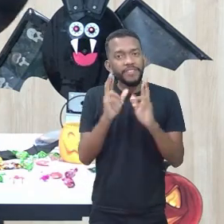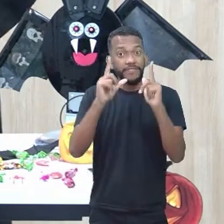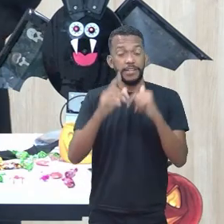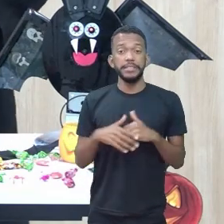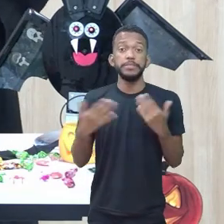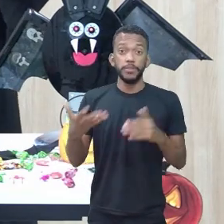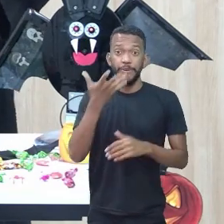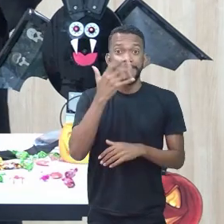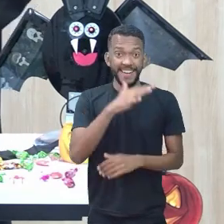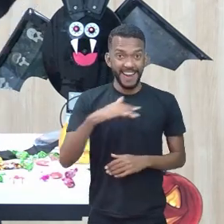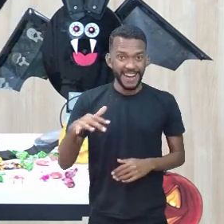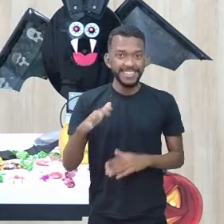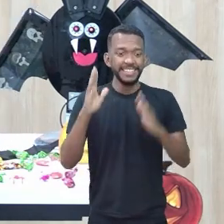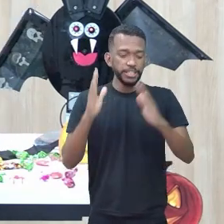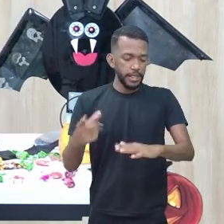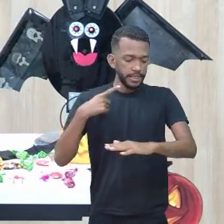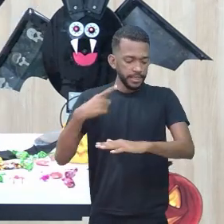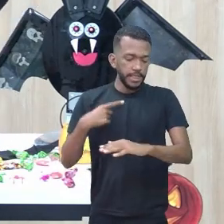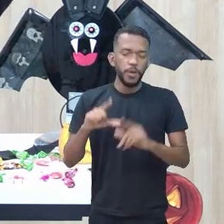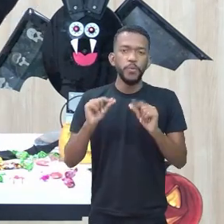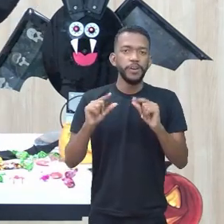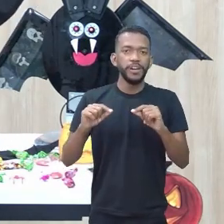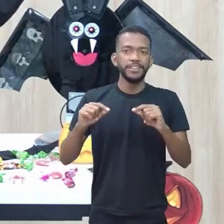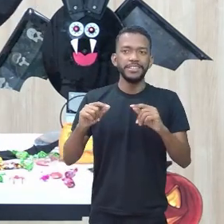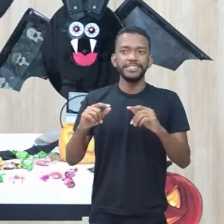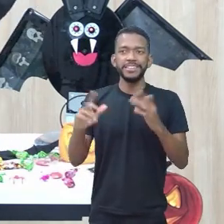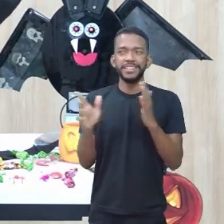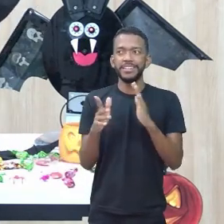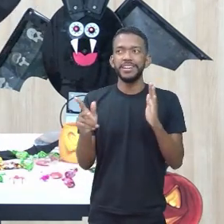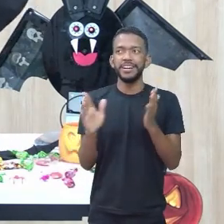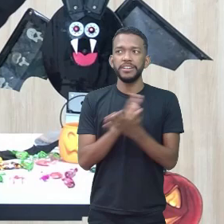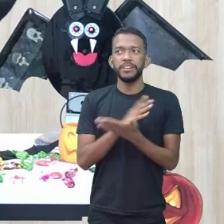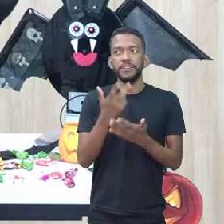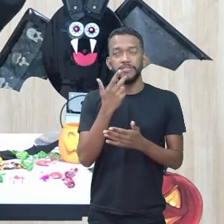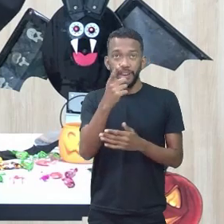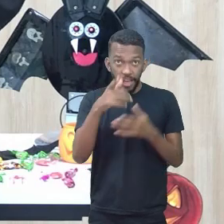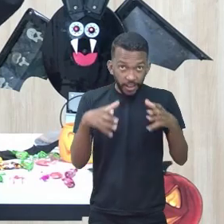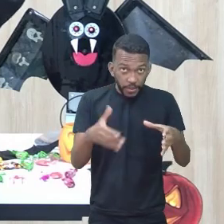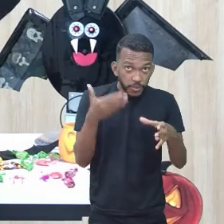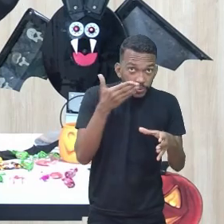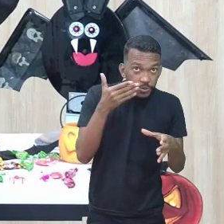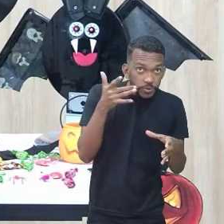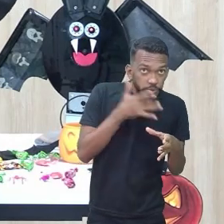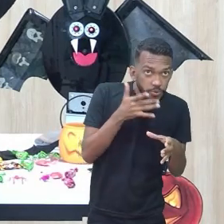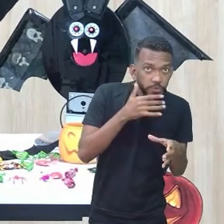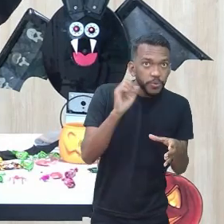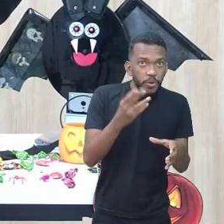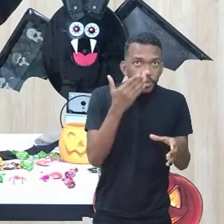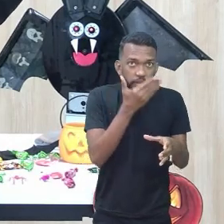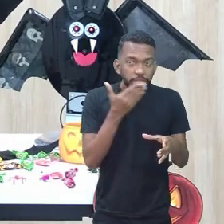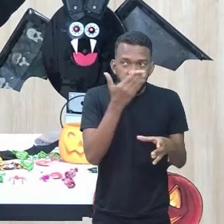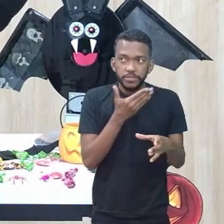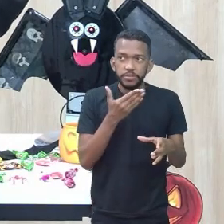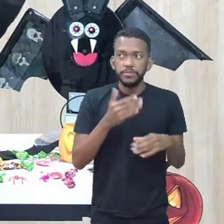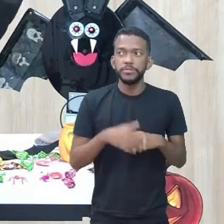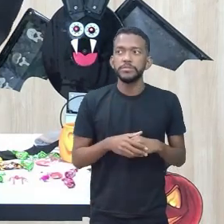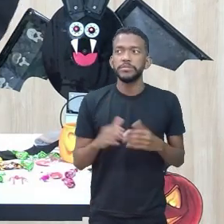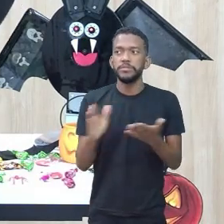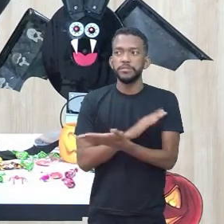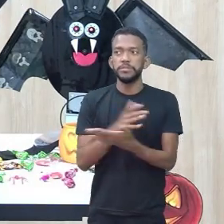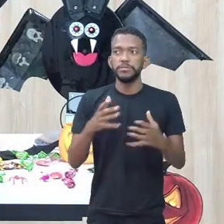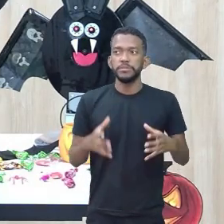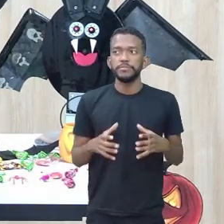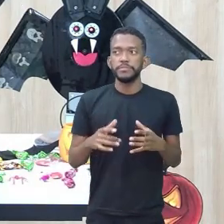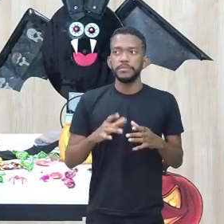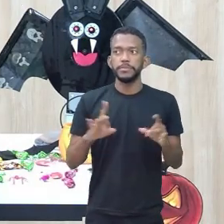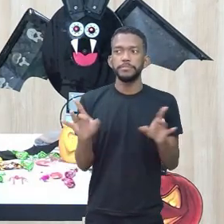crianças passavam e umas passavam só dizendo, né, travessuras ou gostosuras. E aí uns pegavam, quem